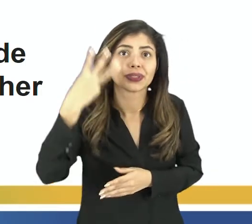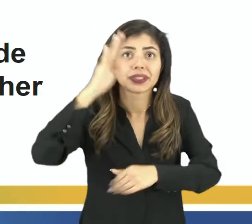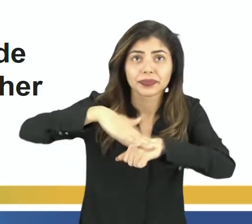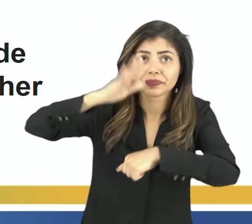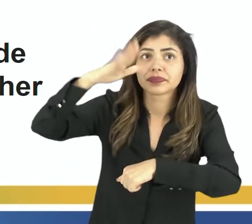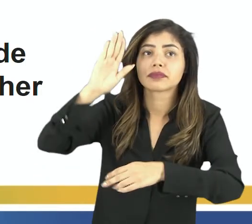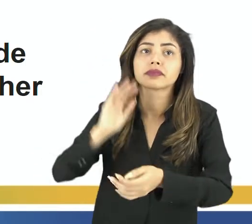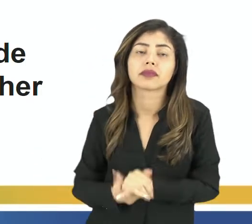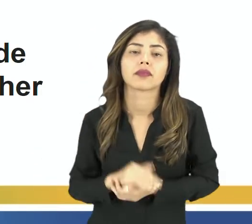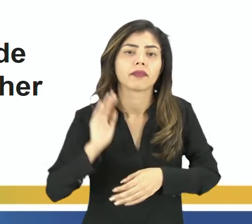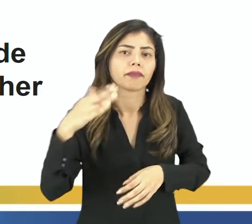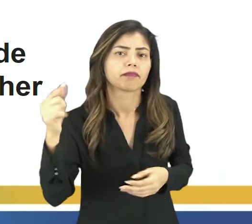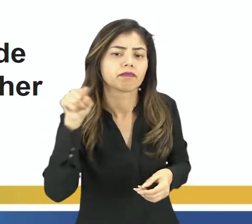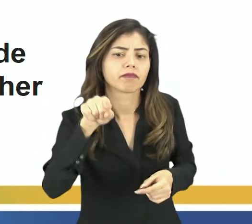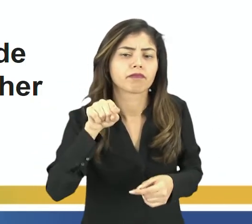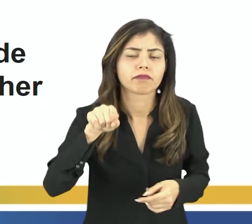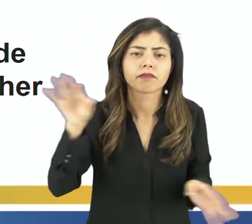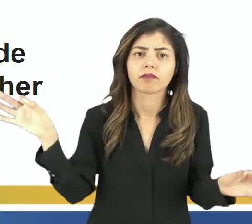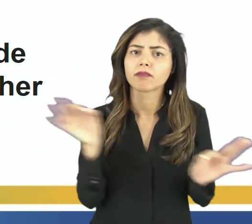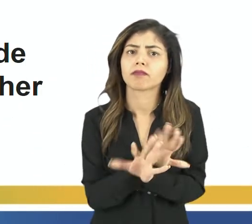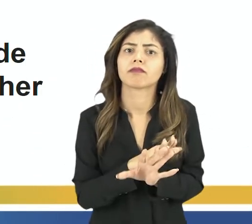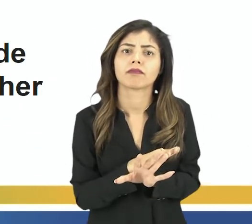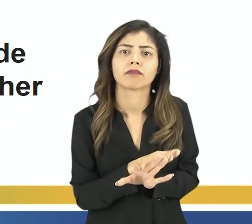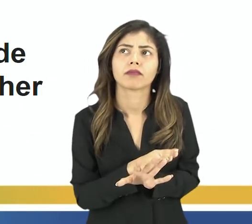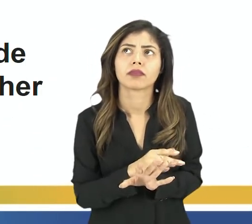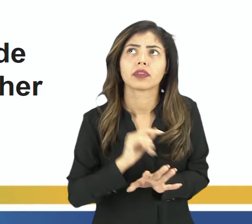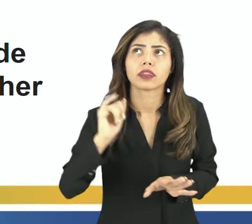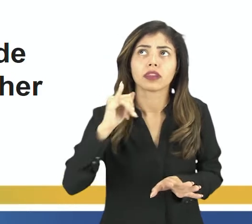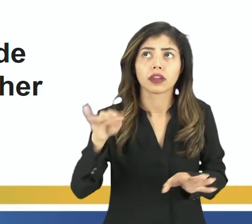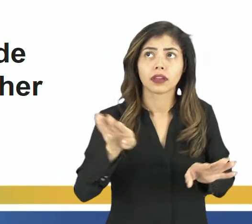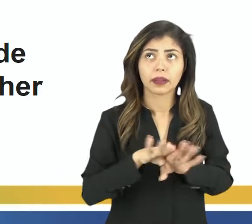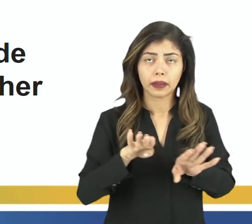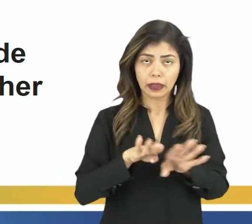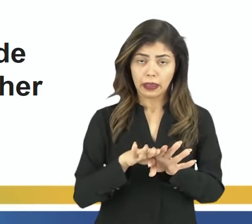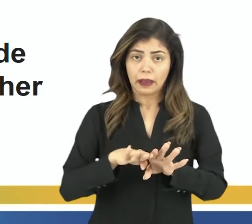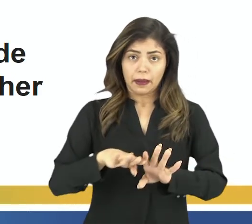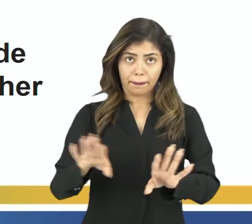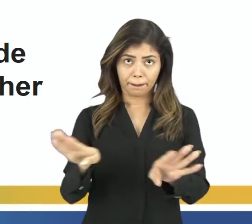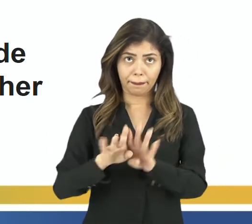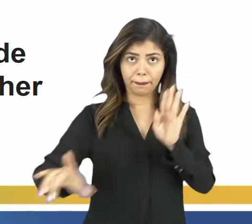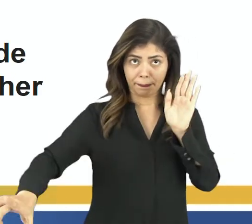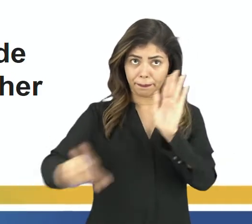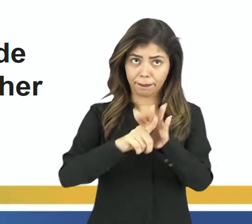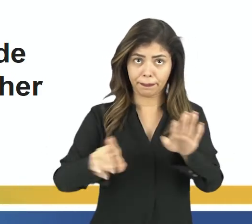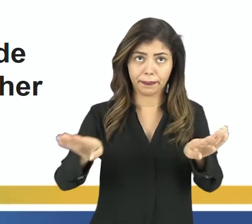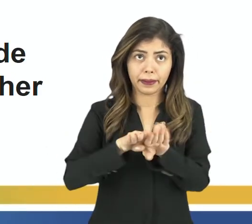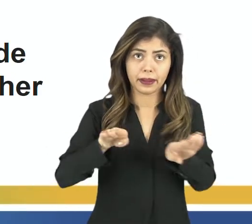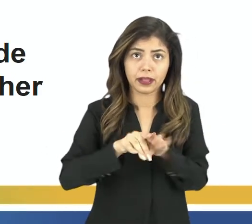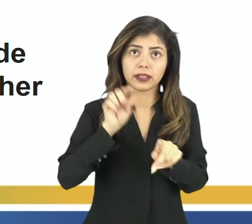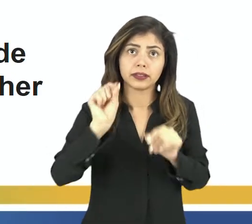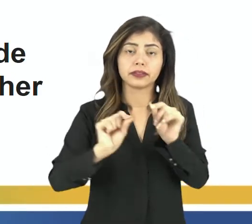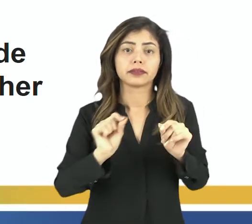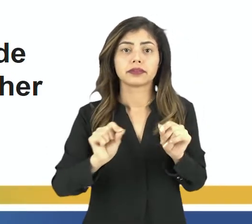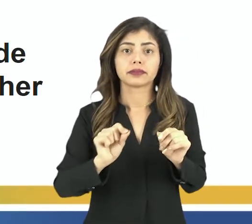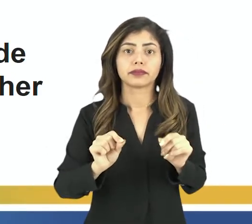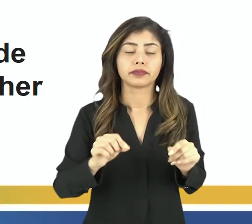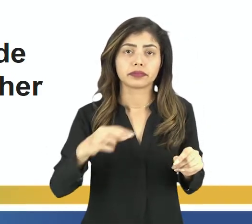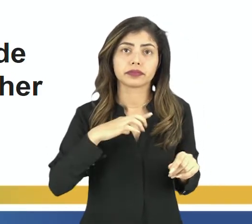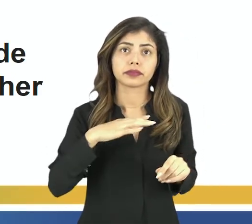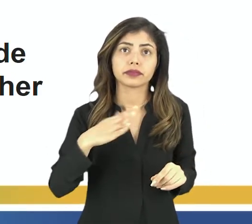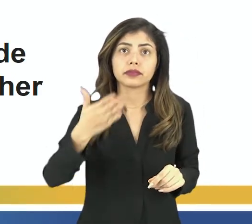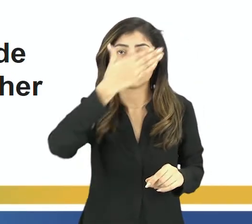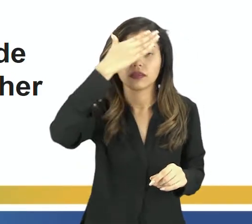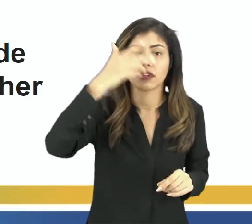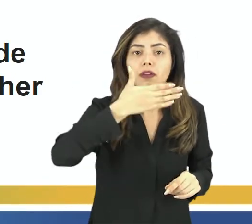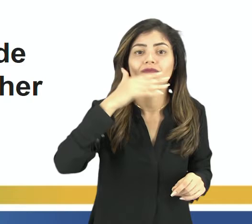mais. Então, considerando a jornada de trabalho diária, que é de 8 horas por lei, no final de um ano, a mulher